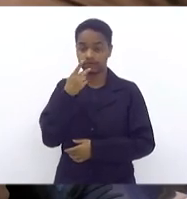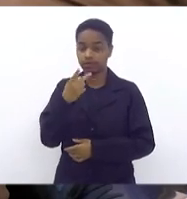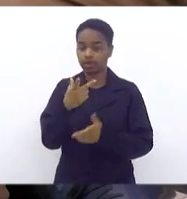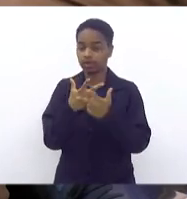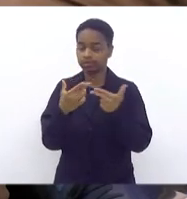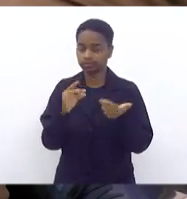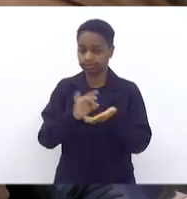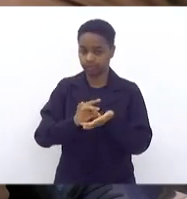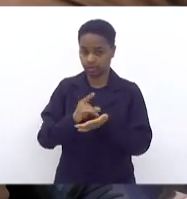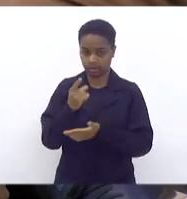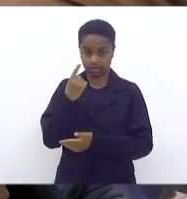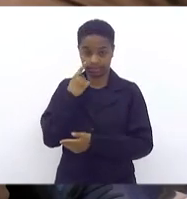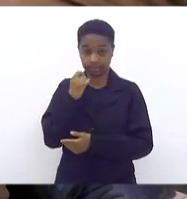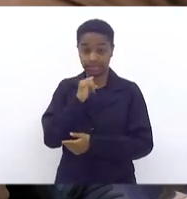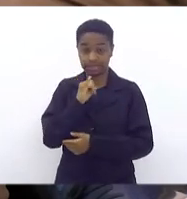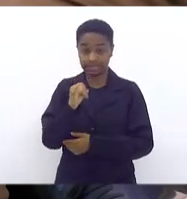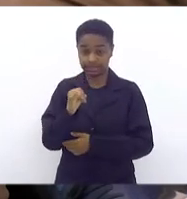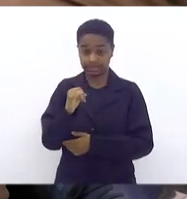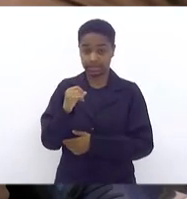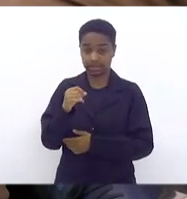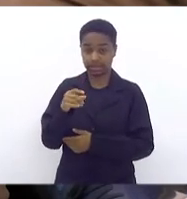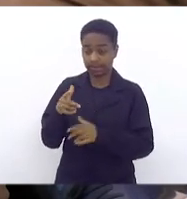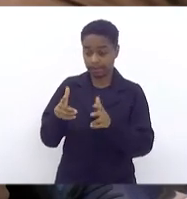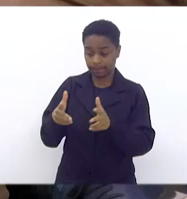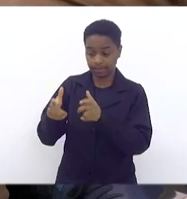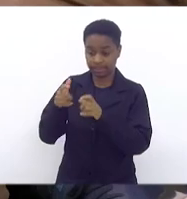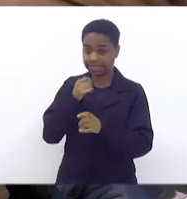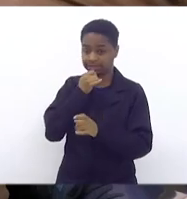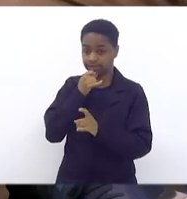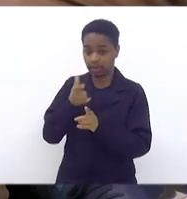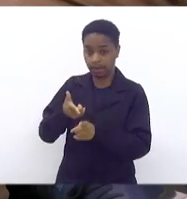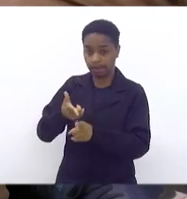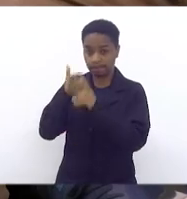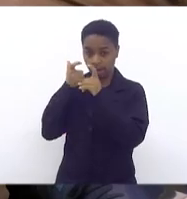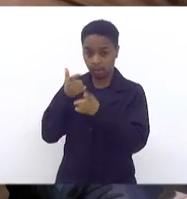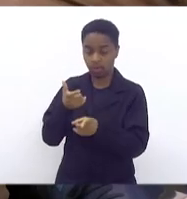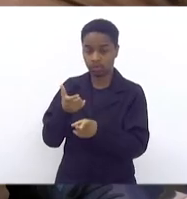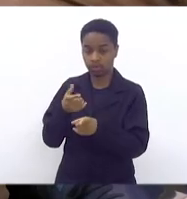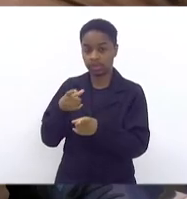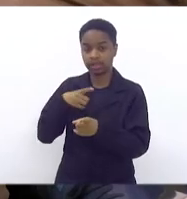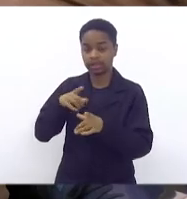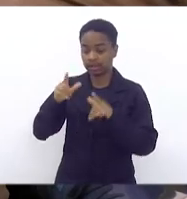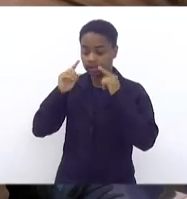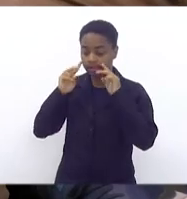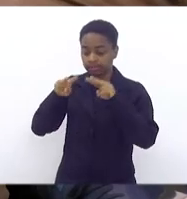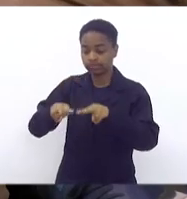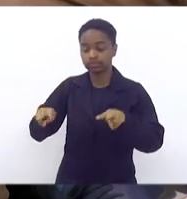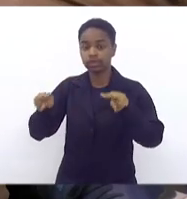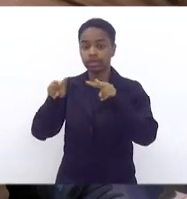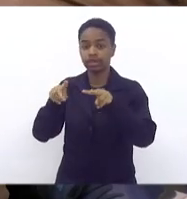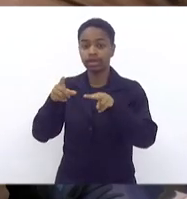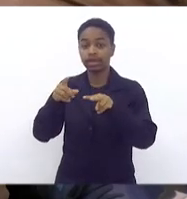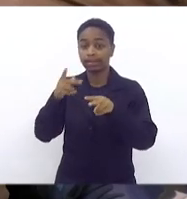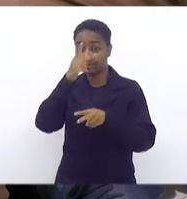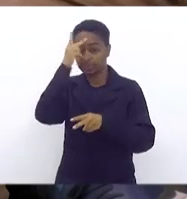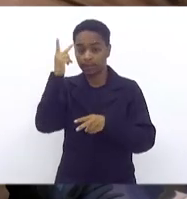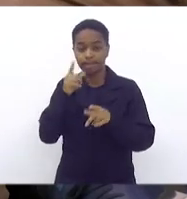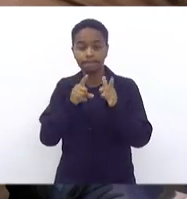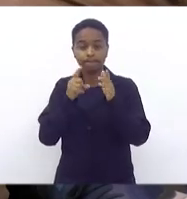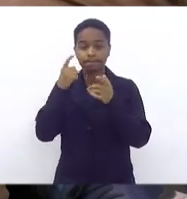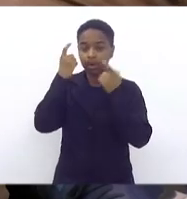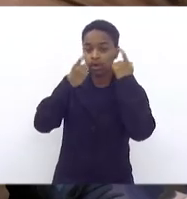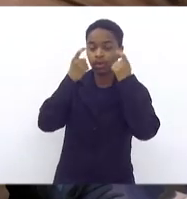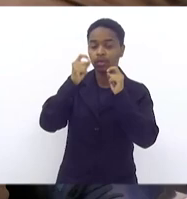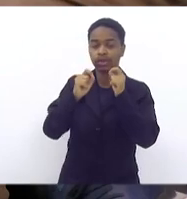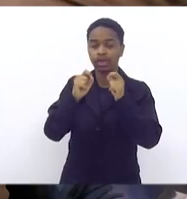quando você tem uma cena de crime tem um assassinato tem uma cena de crime todo mundo se preocupa em isolar a cena do crime para